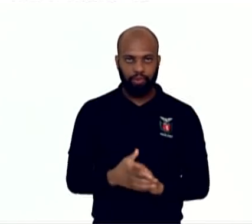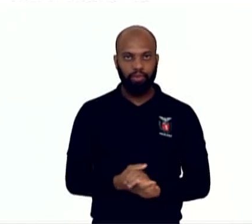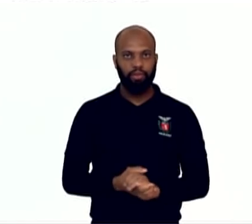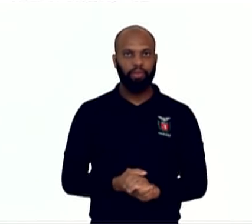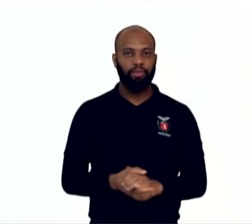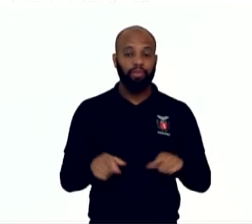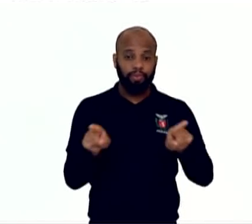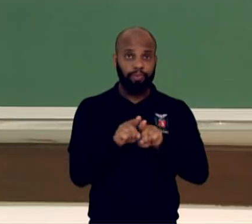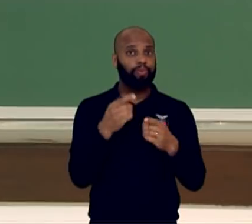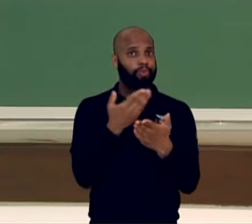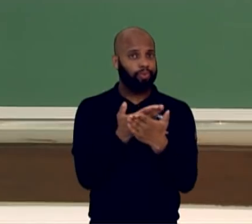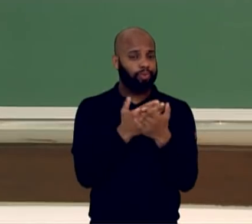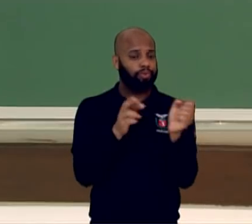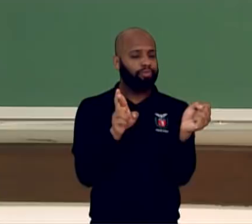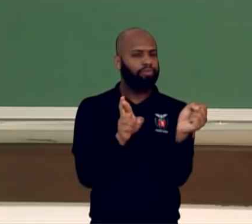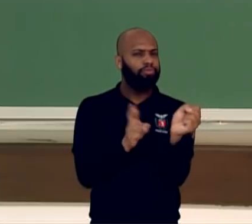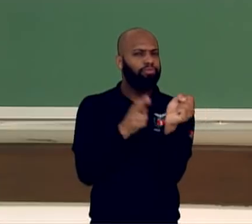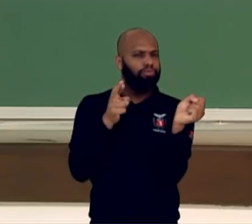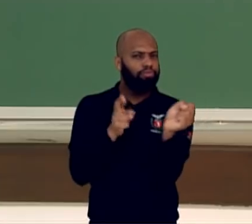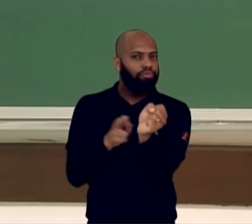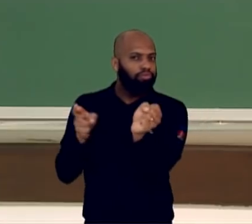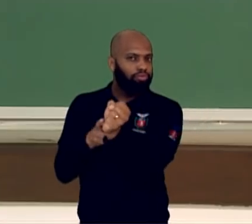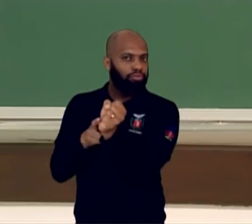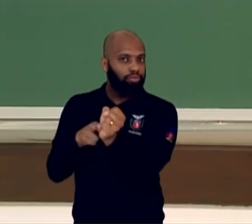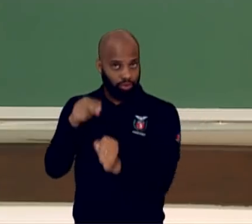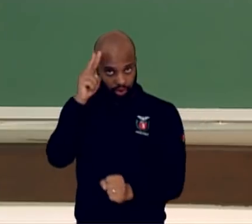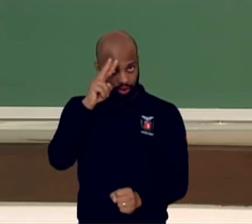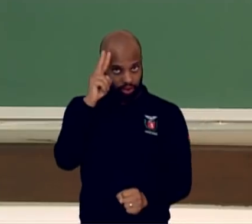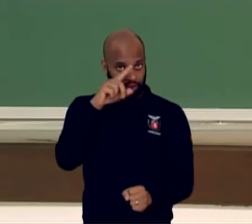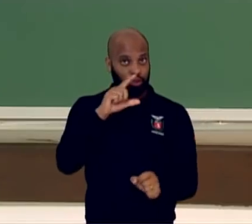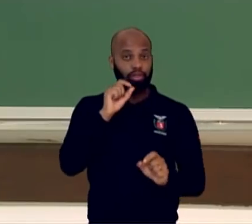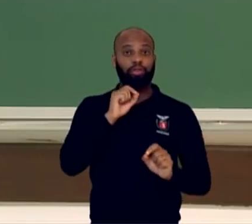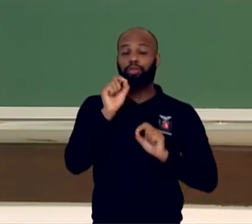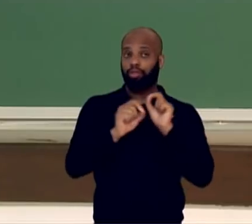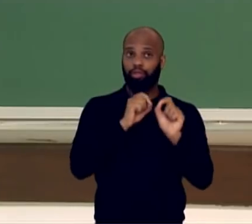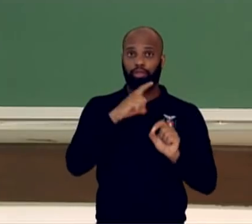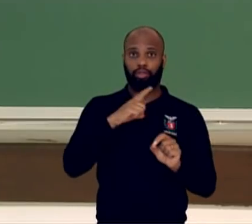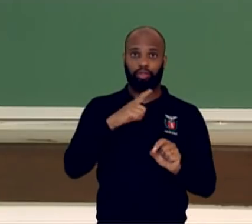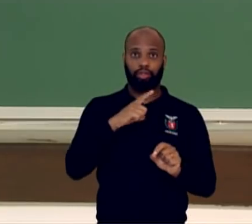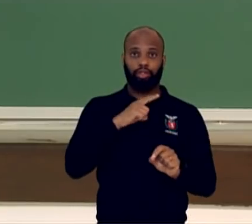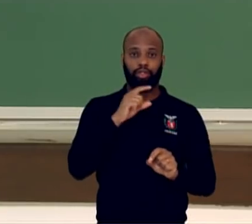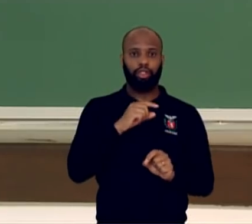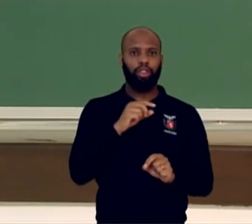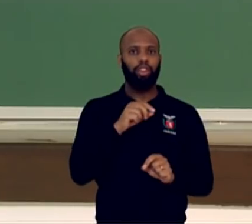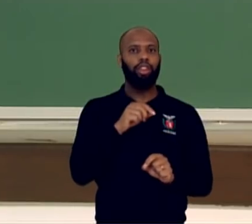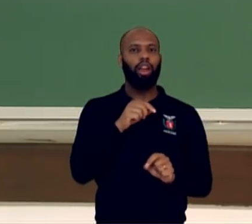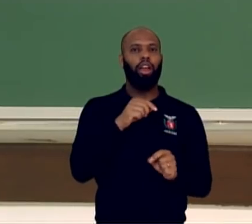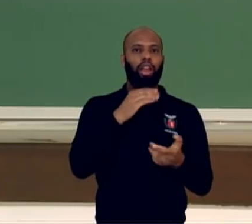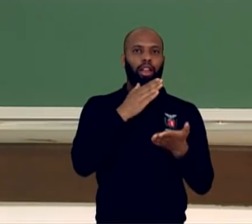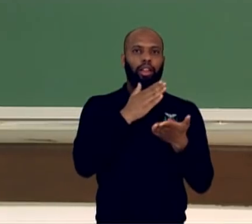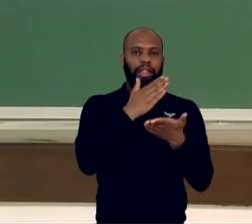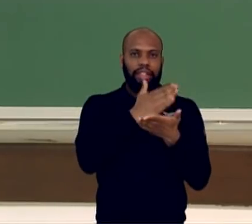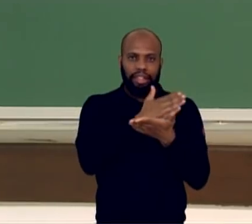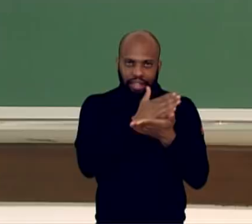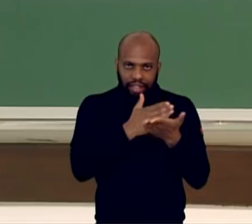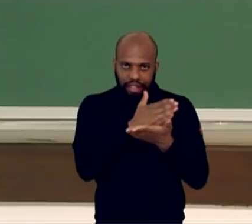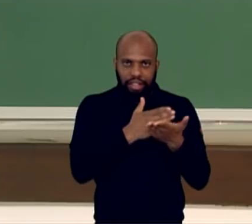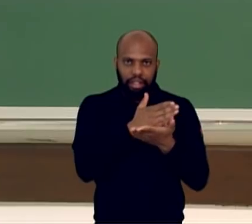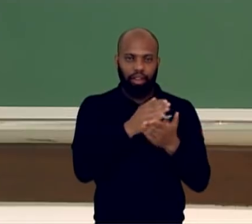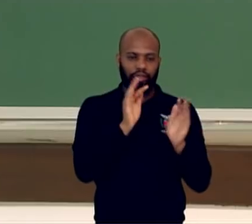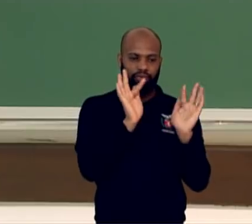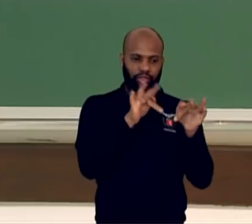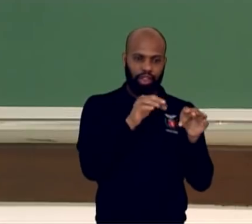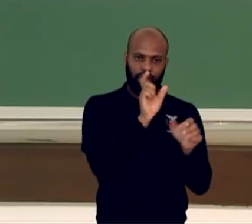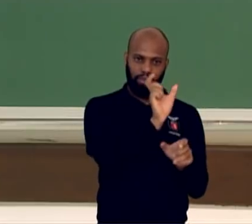do ritmo. Vocês lembram que o ritmo ele é criado pela alternância de sílabas fortes e sílabas fracas.